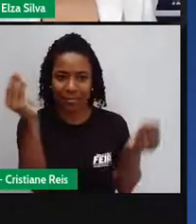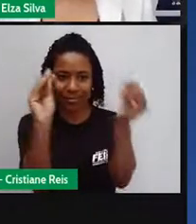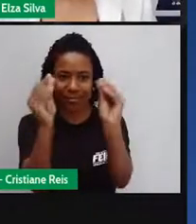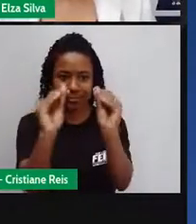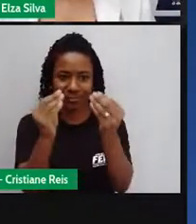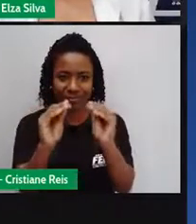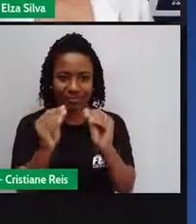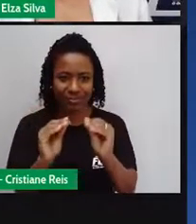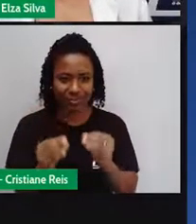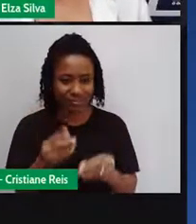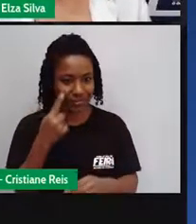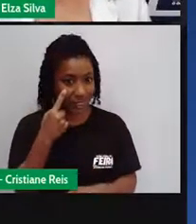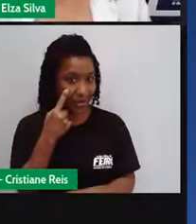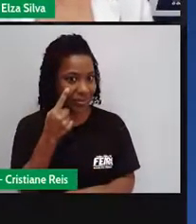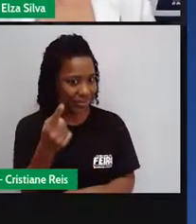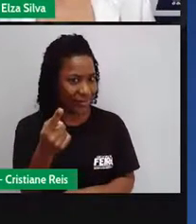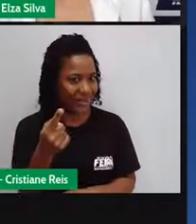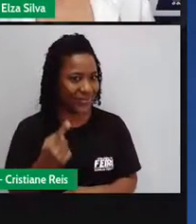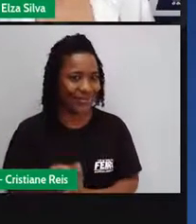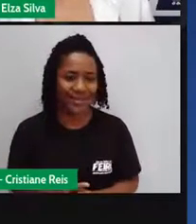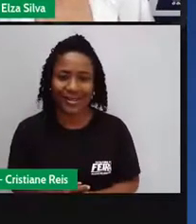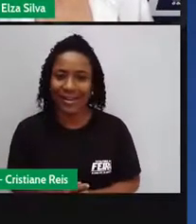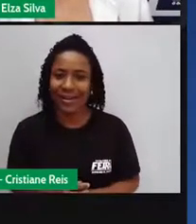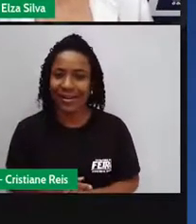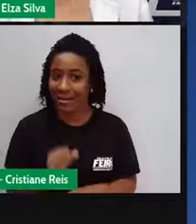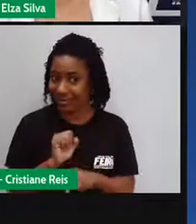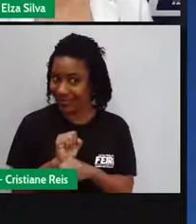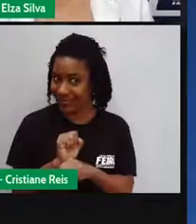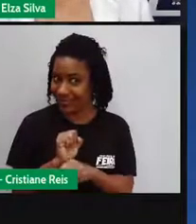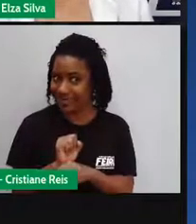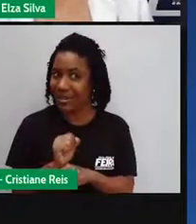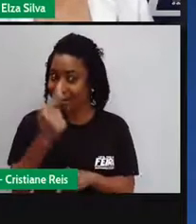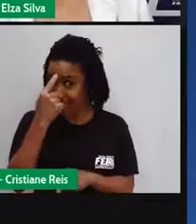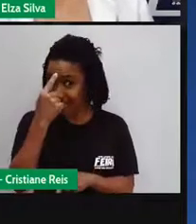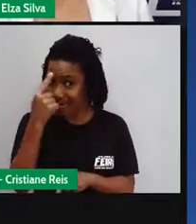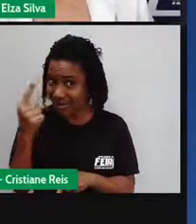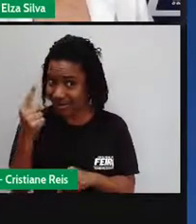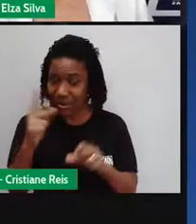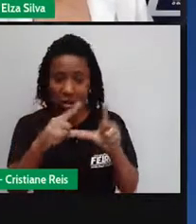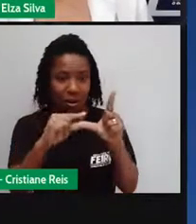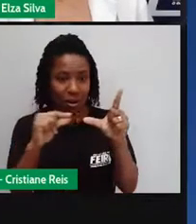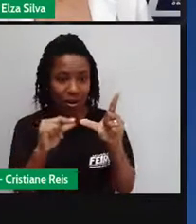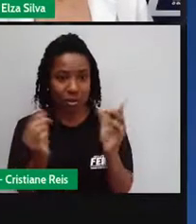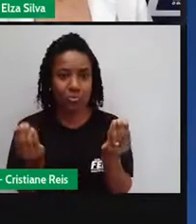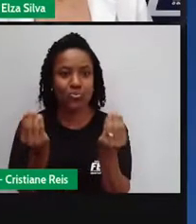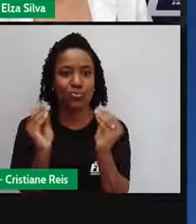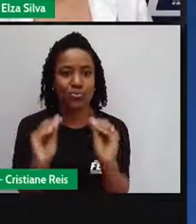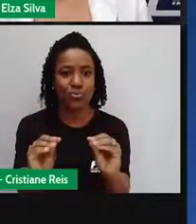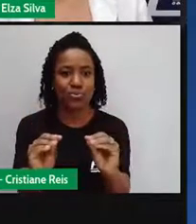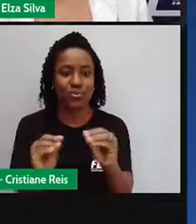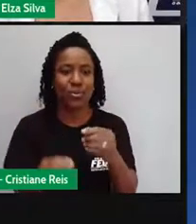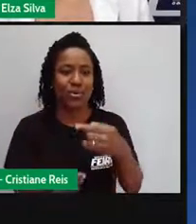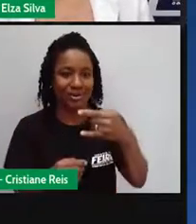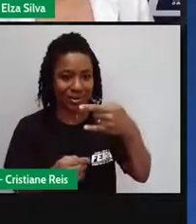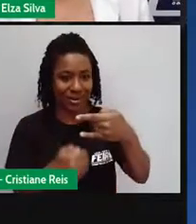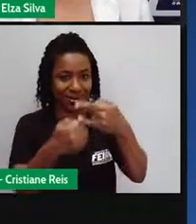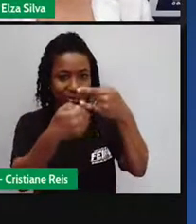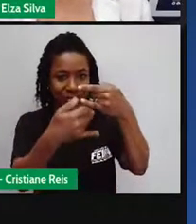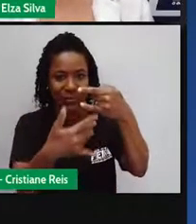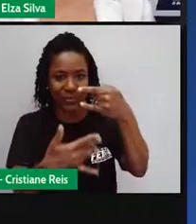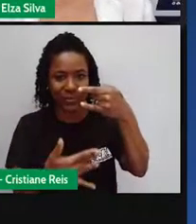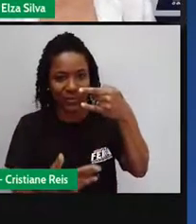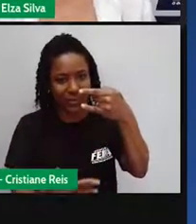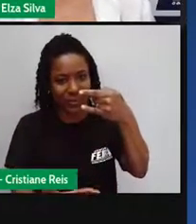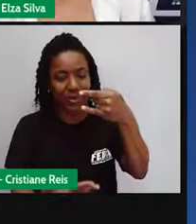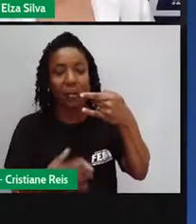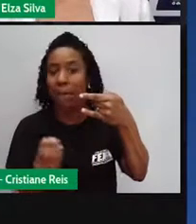please. Lembrem-se de que o link dessa atividade ficará disponível no campo comentários abaixo do vídeo, para que você